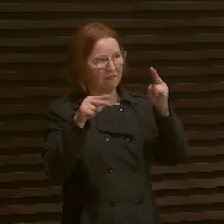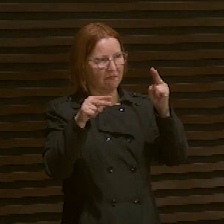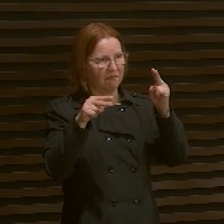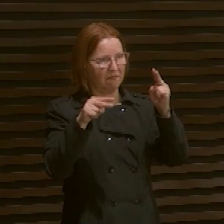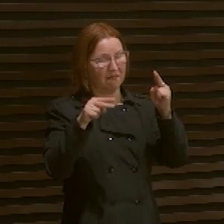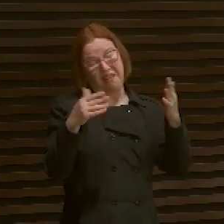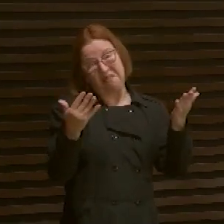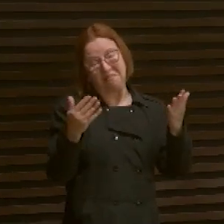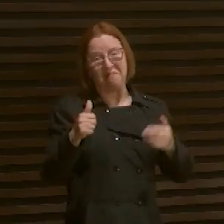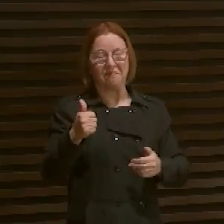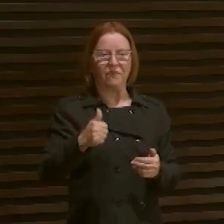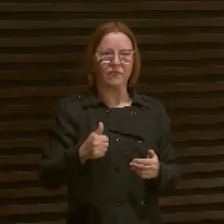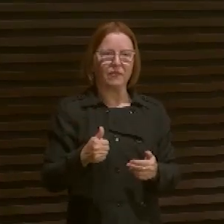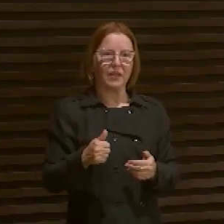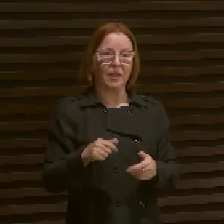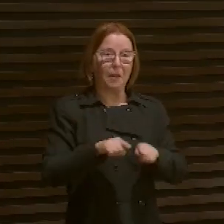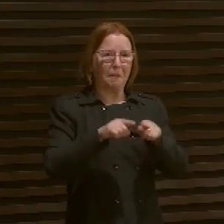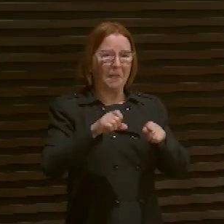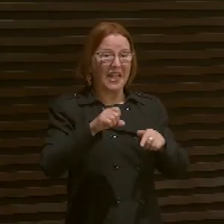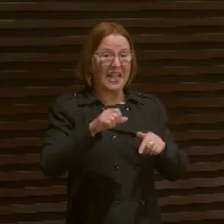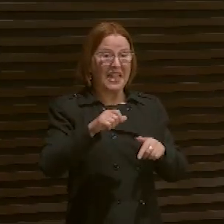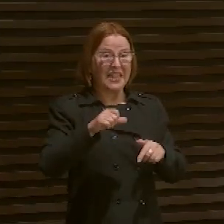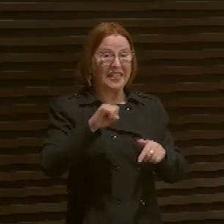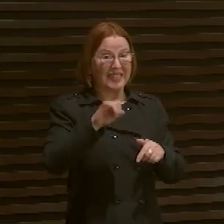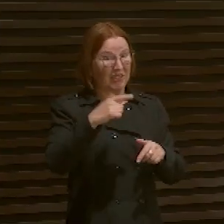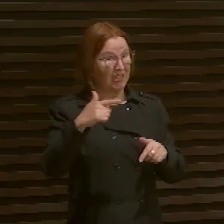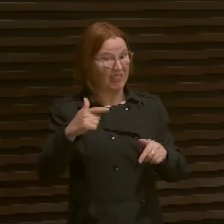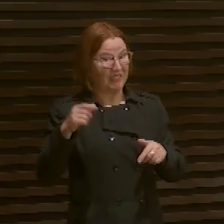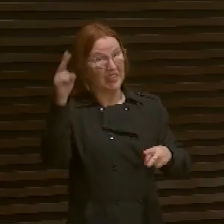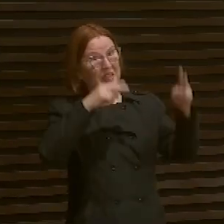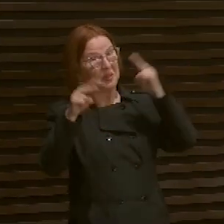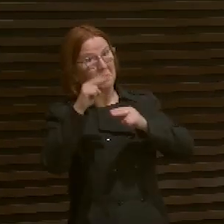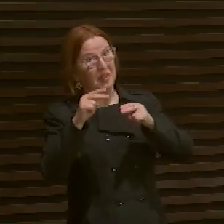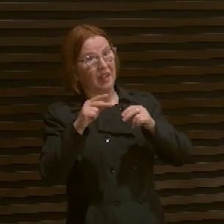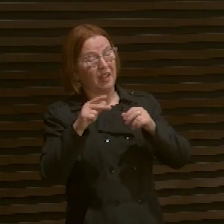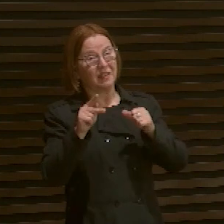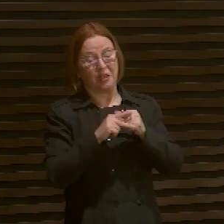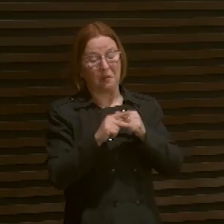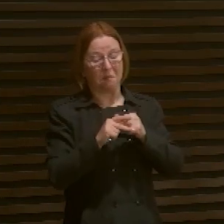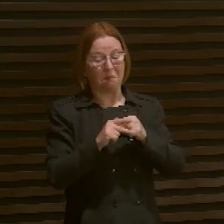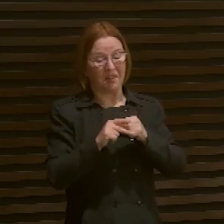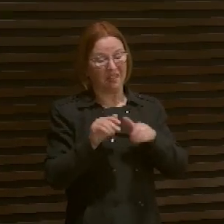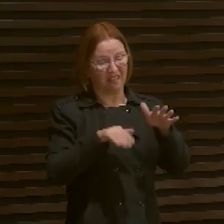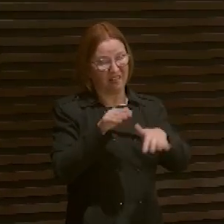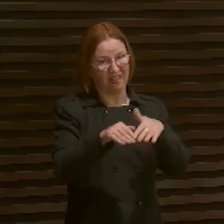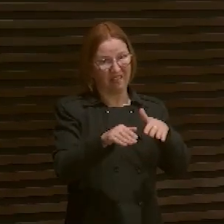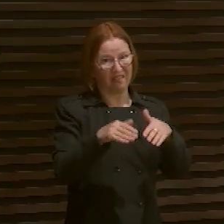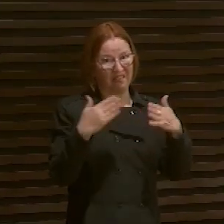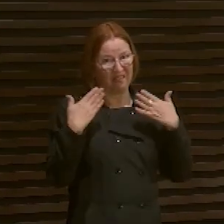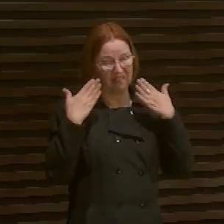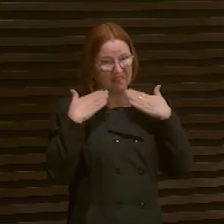Então beleza. Então, se tirar a tempestade, ele anda tranquilo em cima da água. Não foi a tempestade que fez Pedro afundar. E nem tampouco